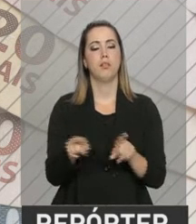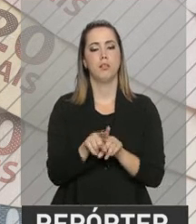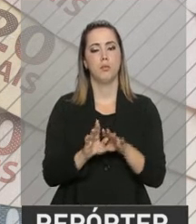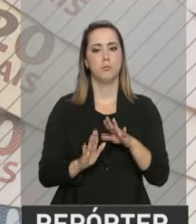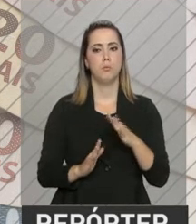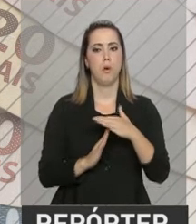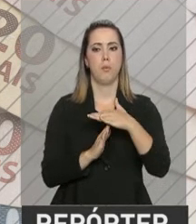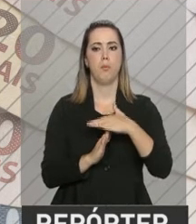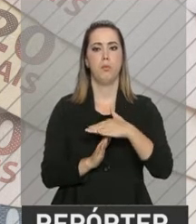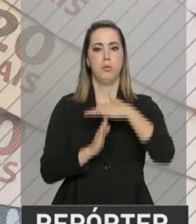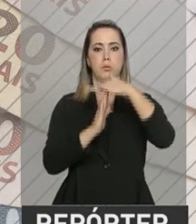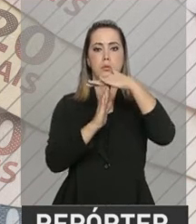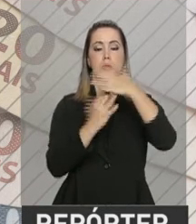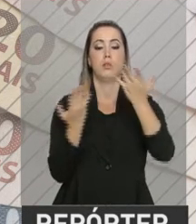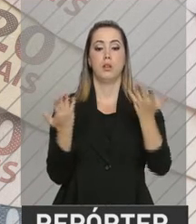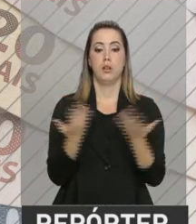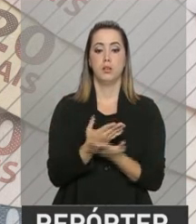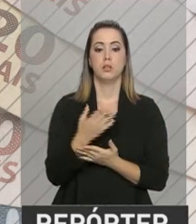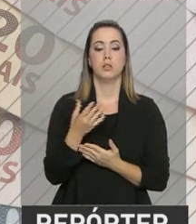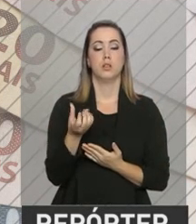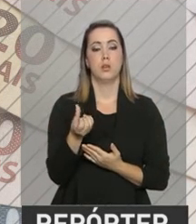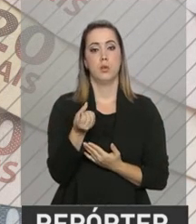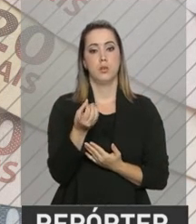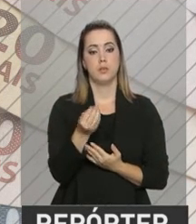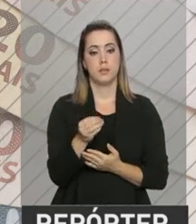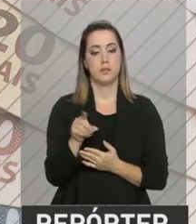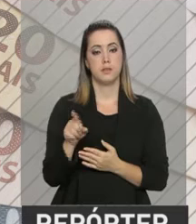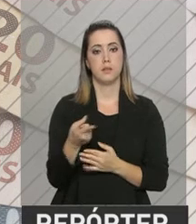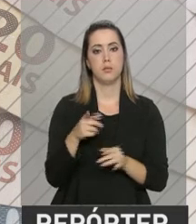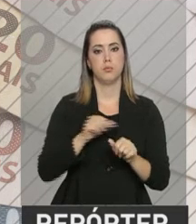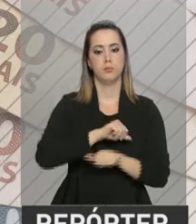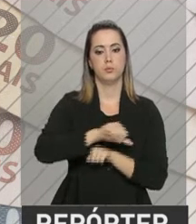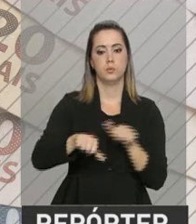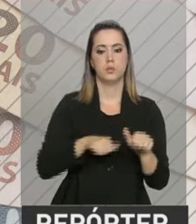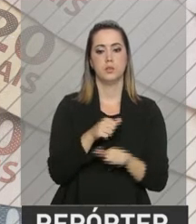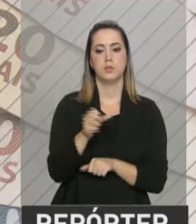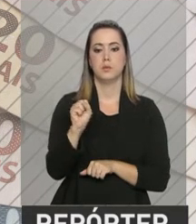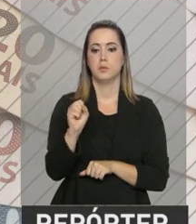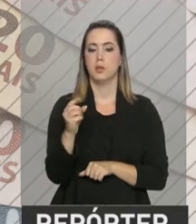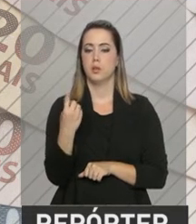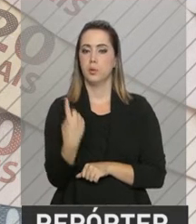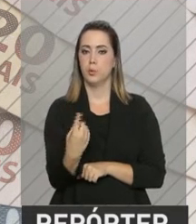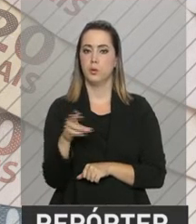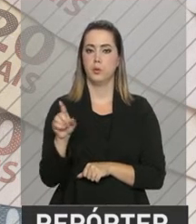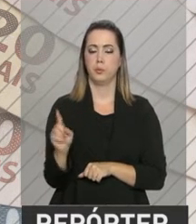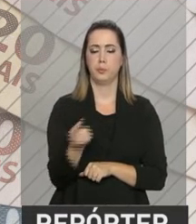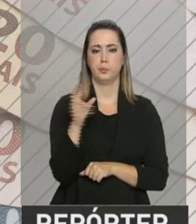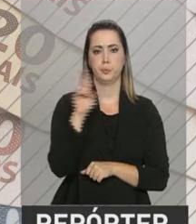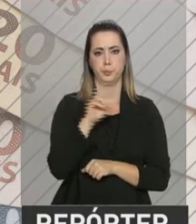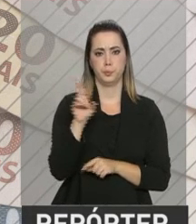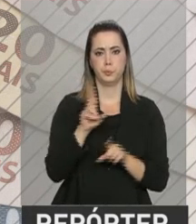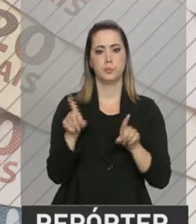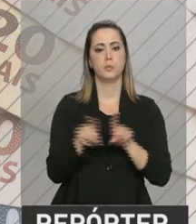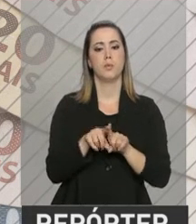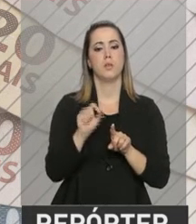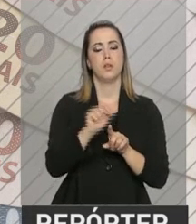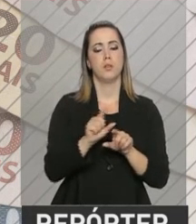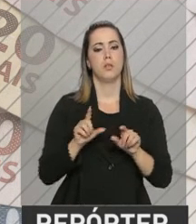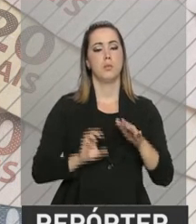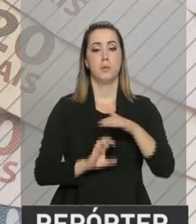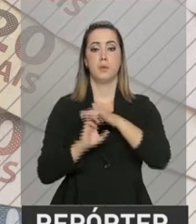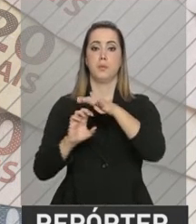vai aumentar passando de 60 mil para 81 mil reais além disso pequenos empreendedores também